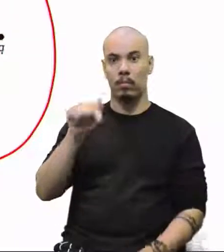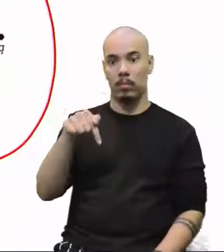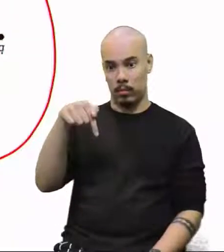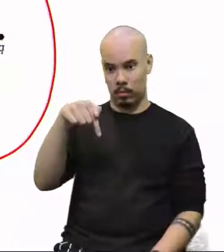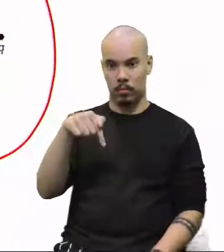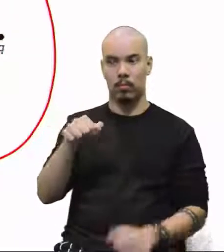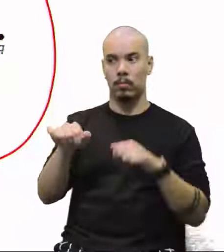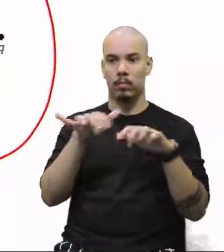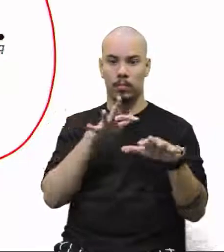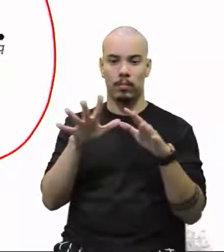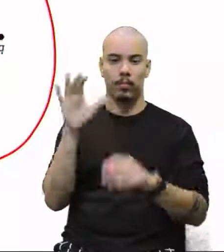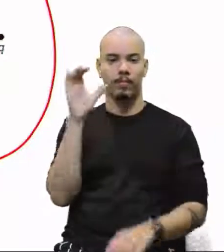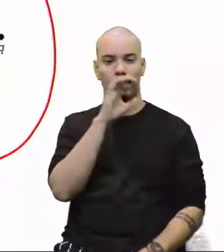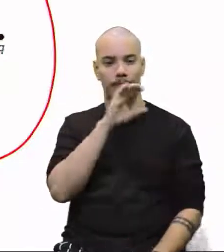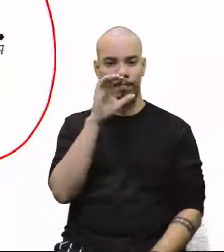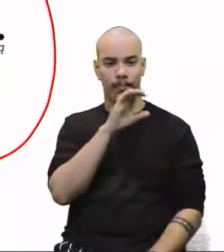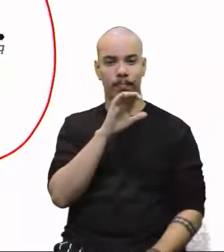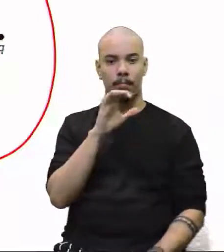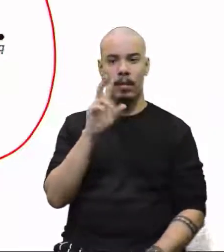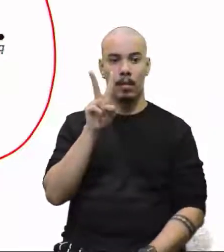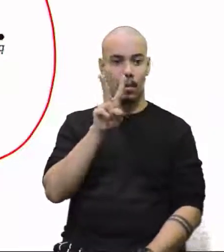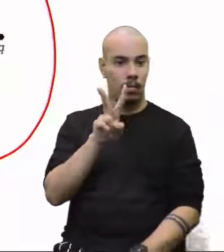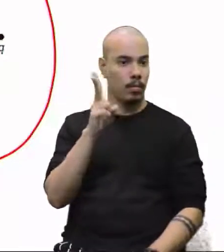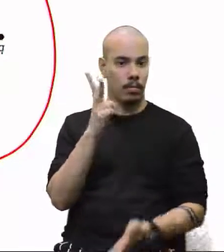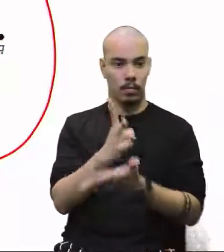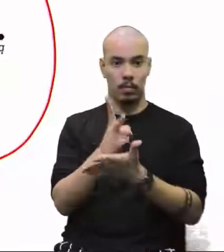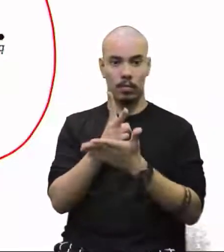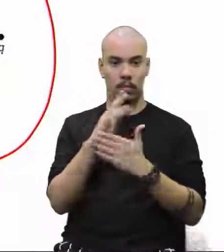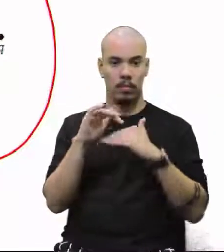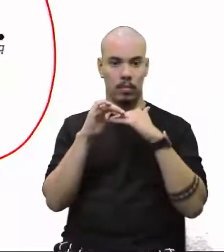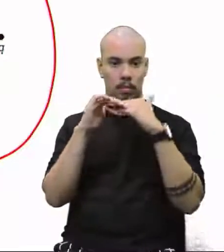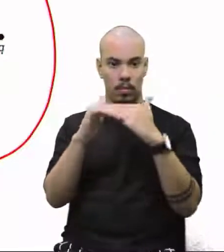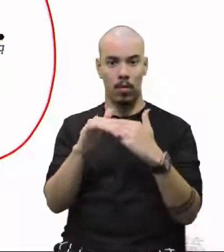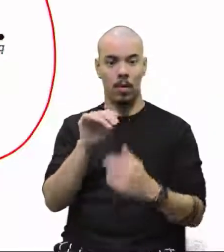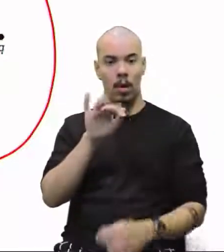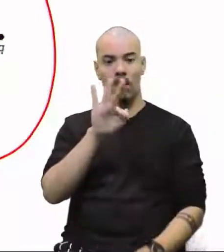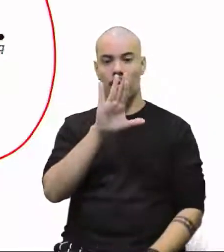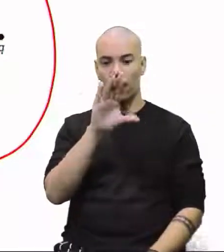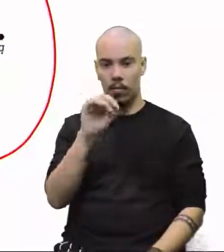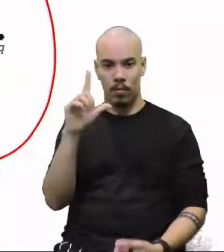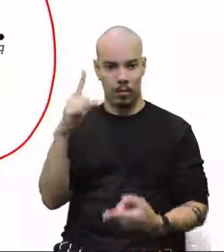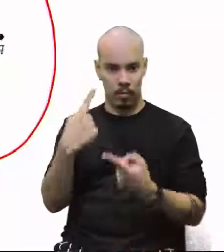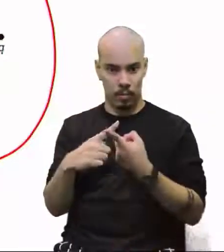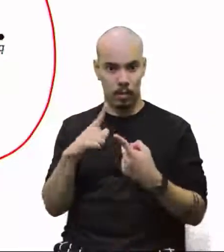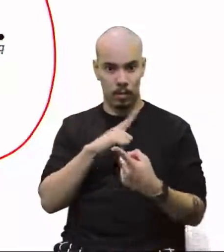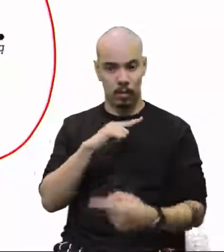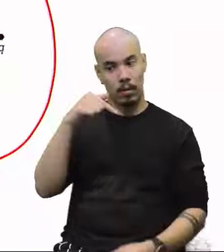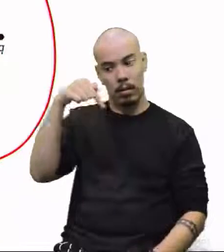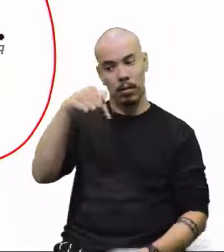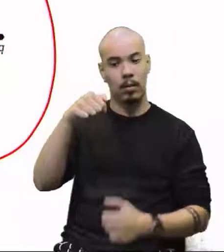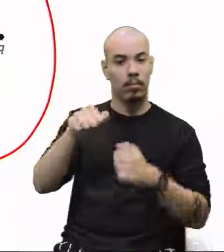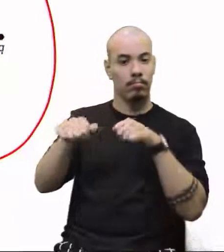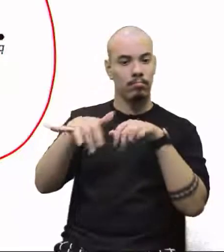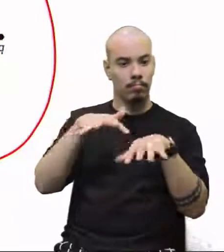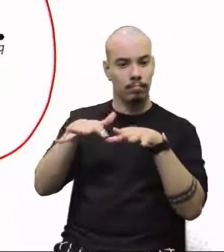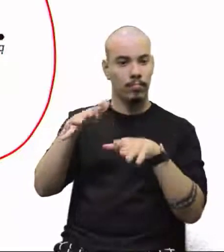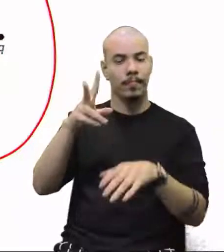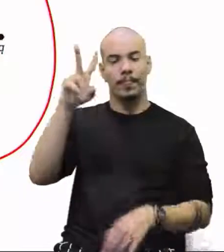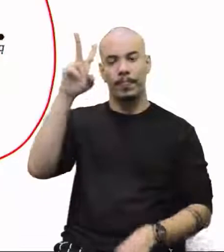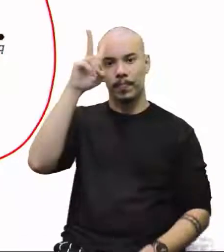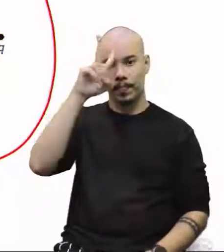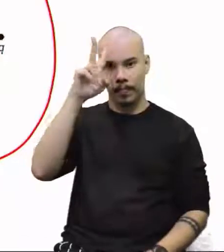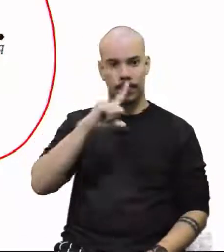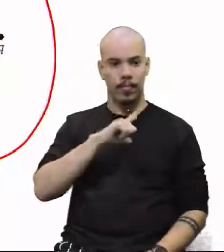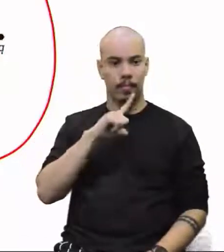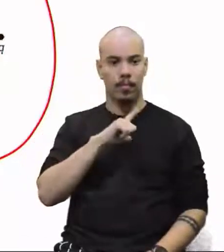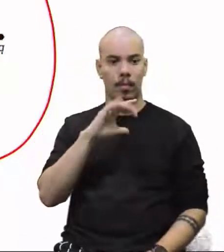se move com velocidade V perpendicular ao fio. Olha bem, tem uma carga se movendo, lembrando que o campo, a